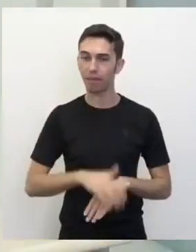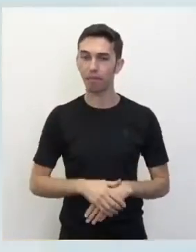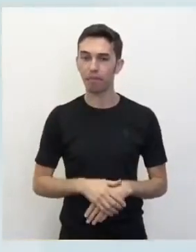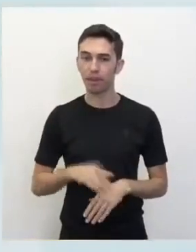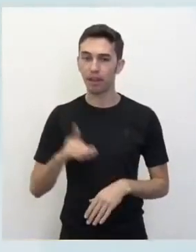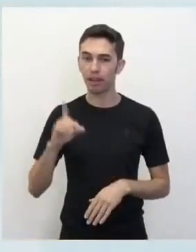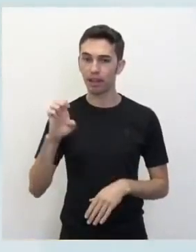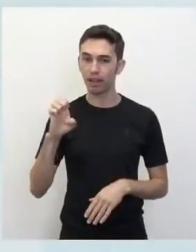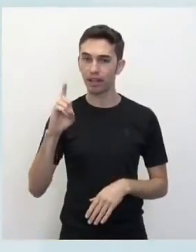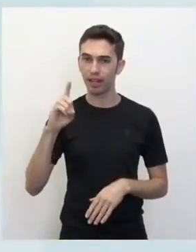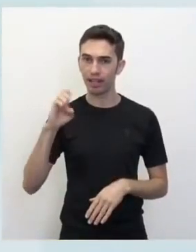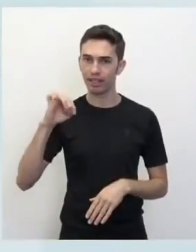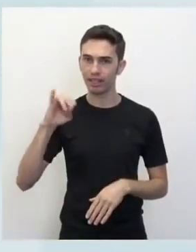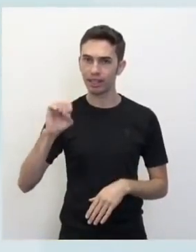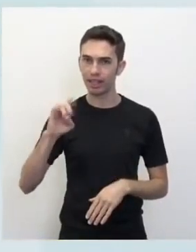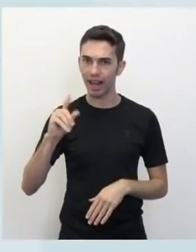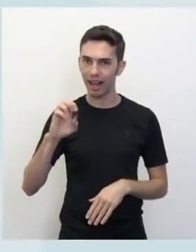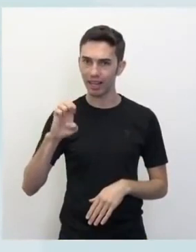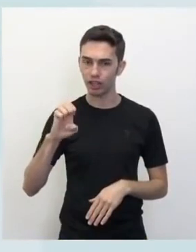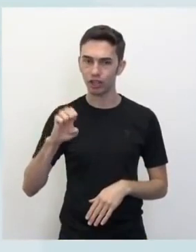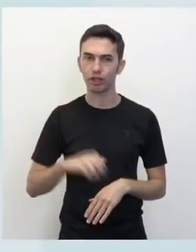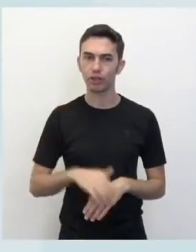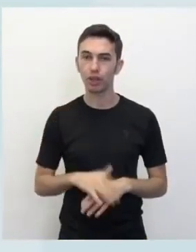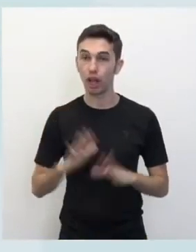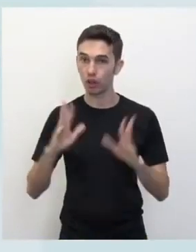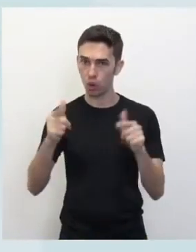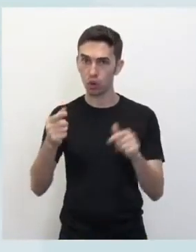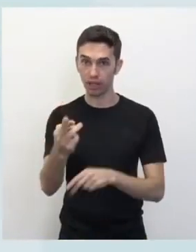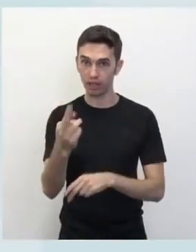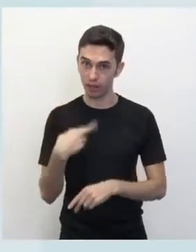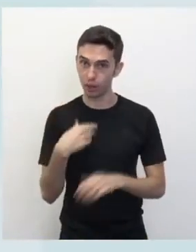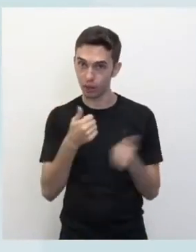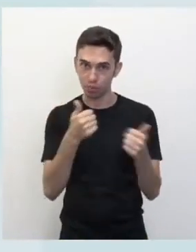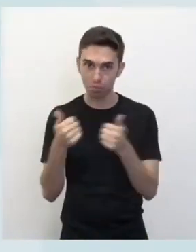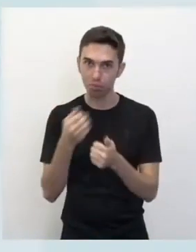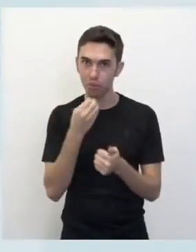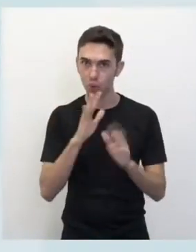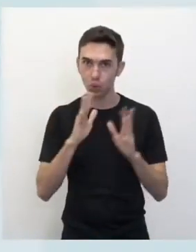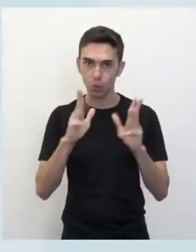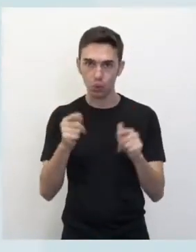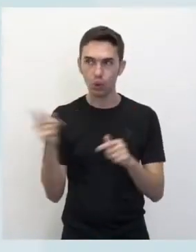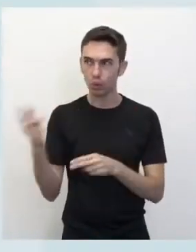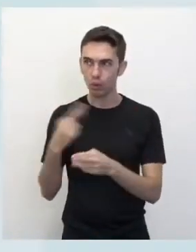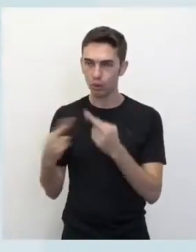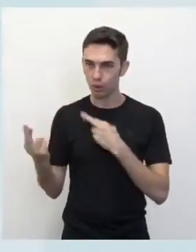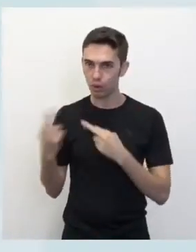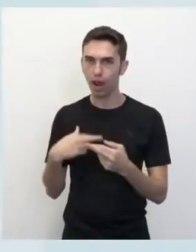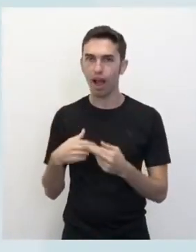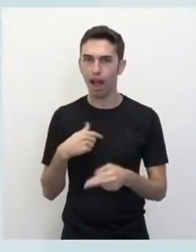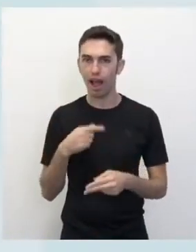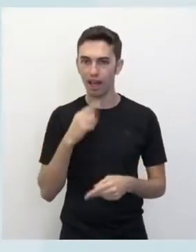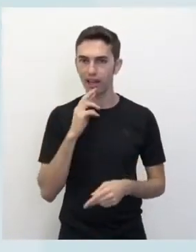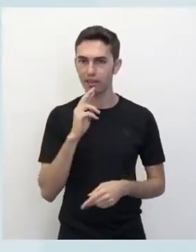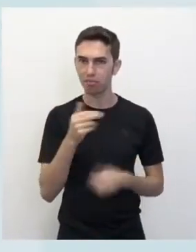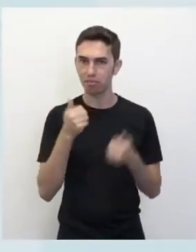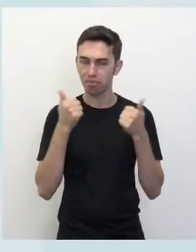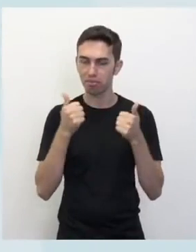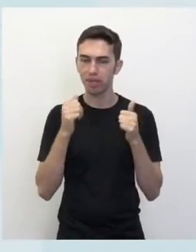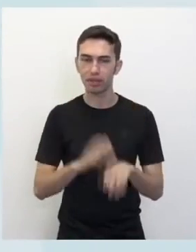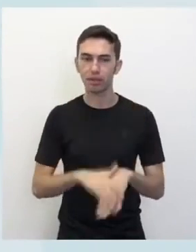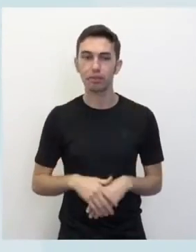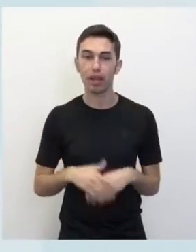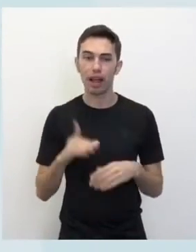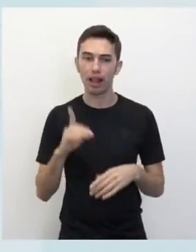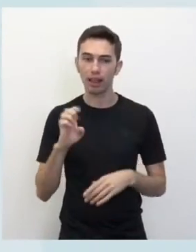Densidade. Só falando que vocês acertaram, tá, turma? Tudo que o professor estava falando estava certinho, por isso que eu não pus resposta aí, não. Vamos